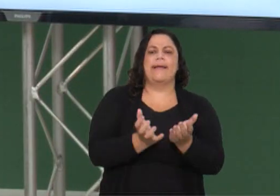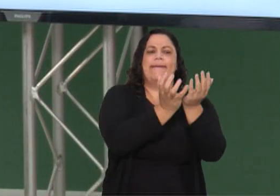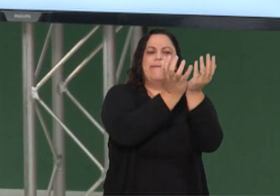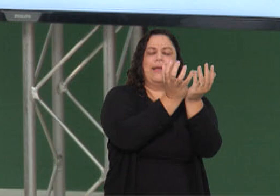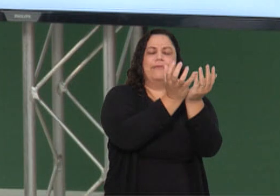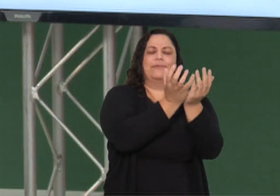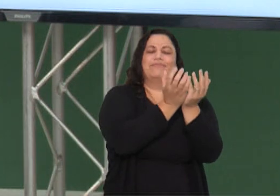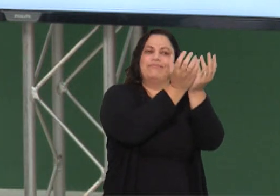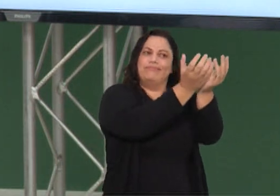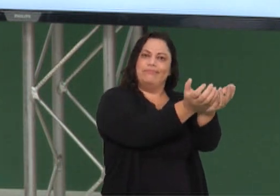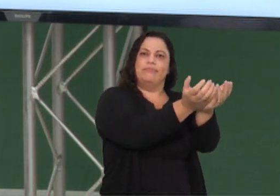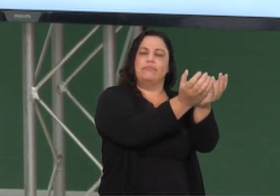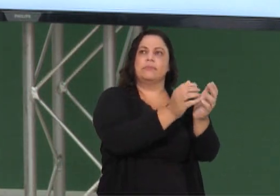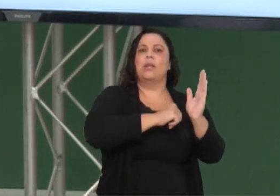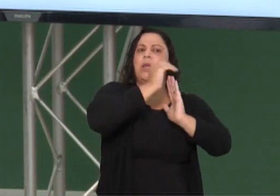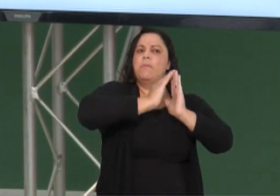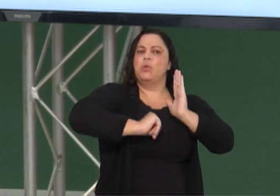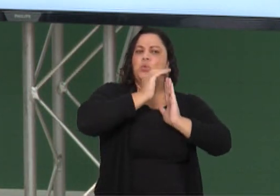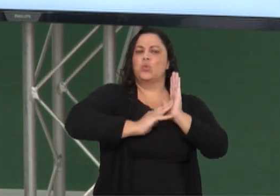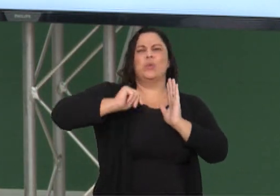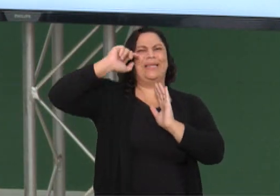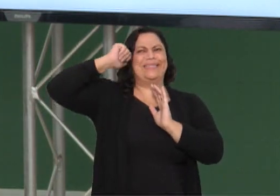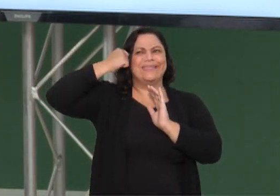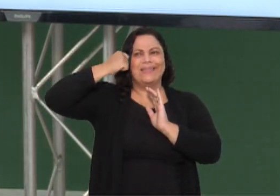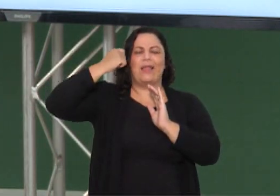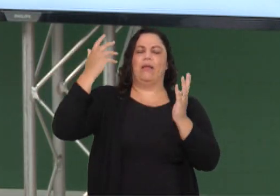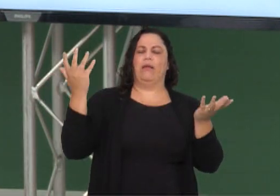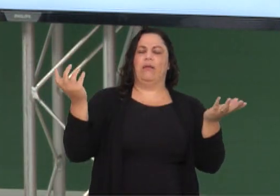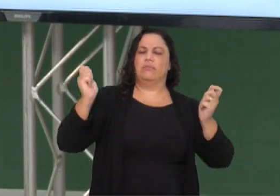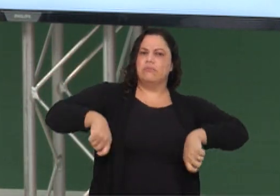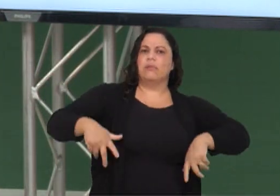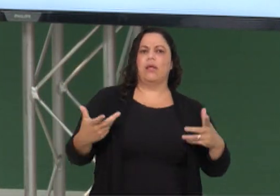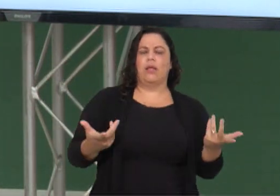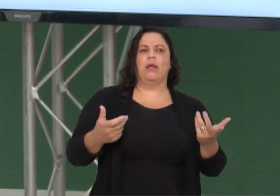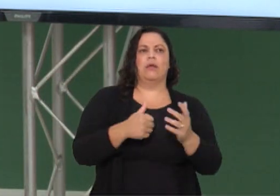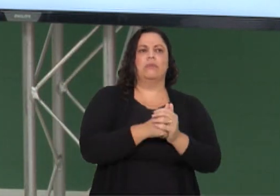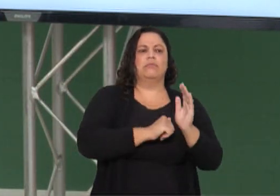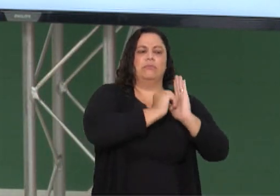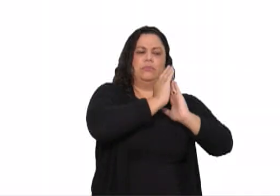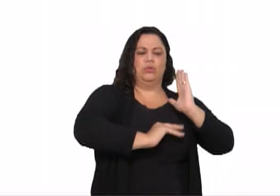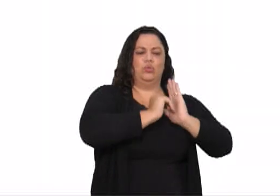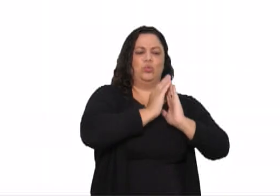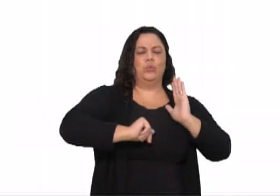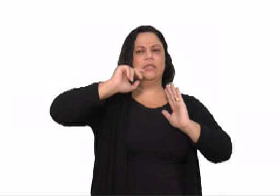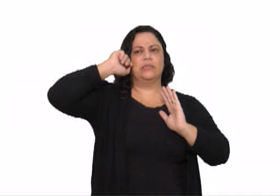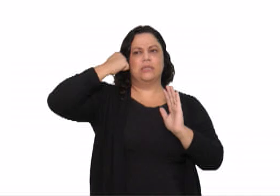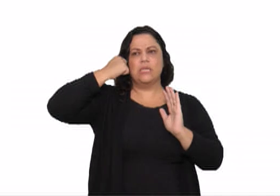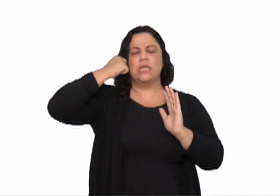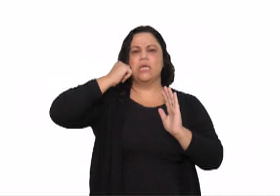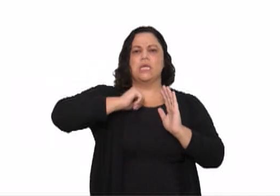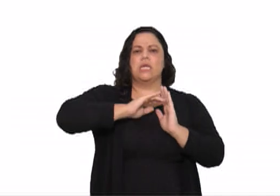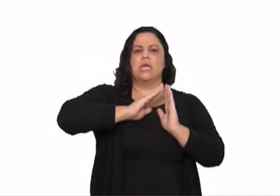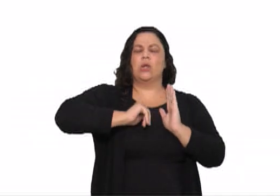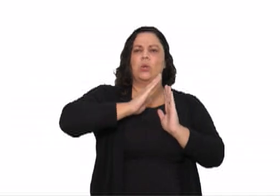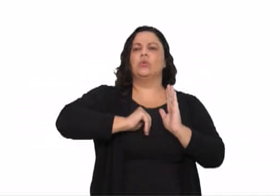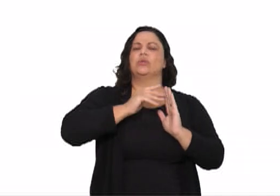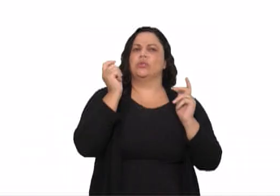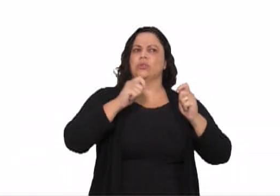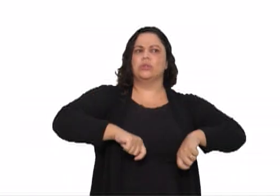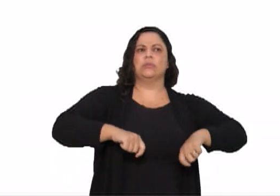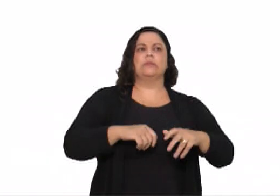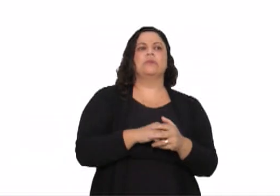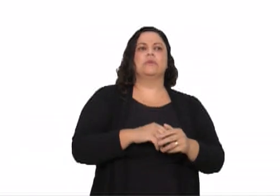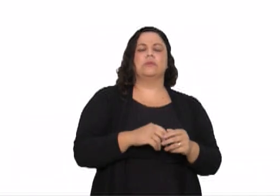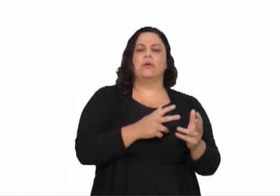que tinham pinturas negras, chamadas pinturas negras dos vasos gregos, ou pinturas com tintas pretas, que faziam cenas do cotidiano,